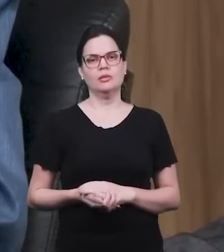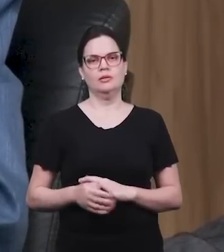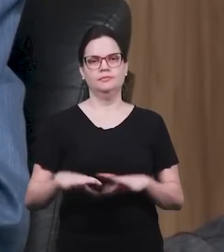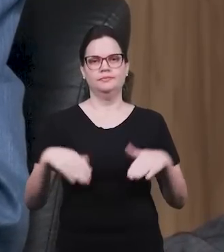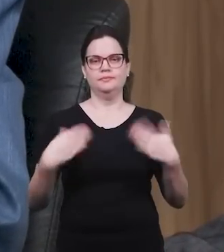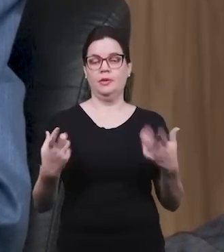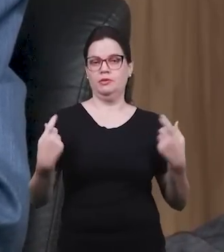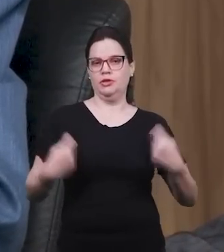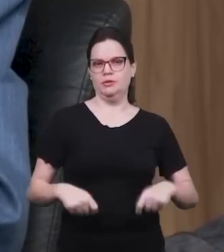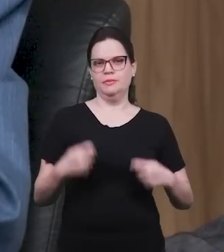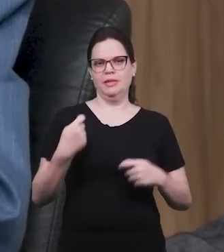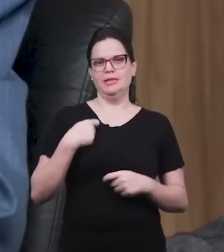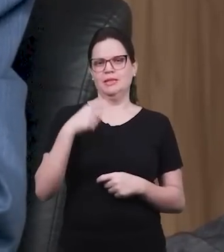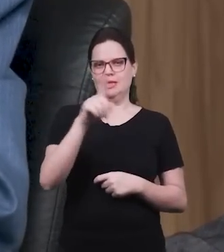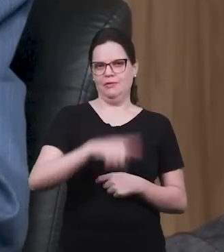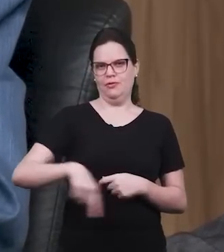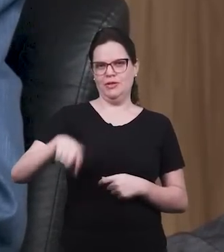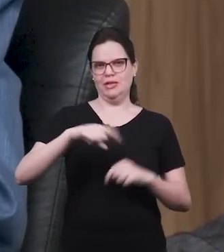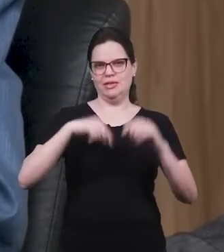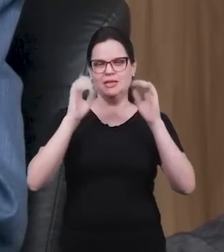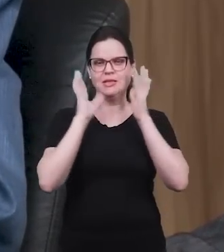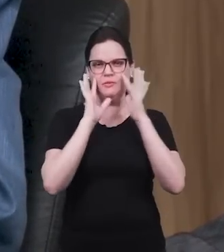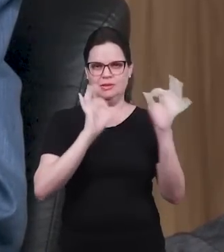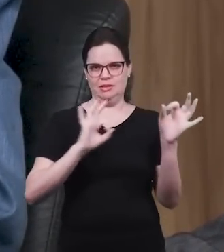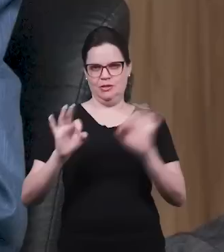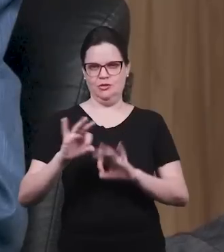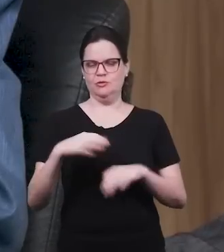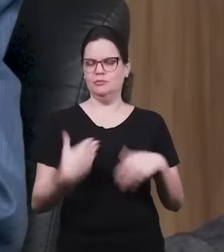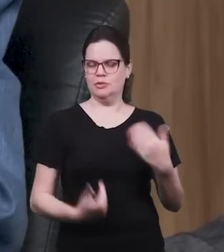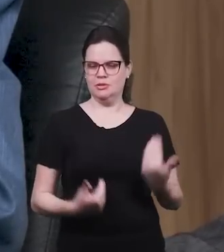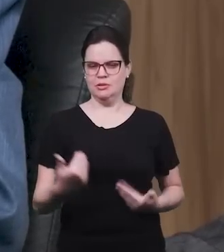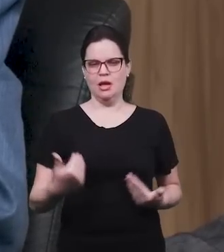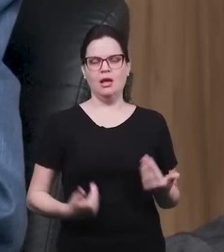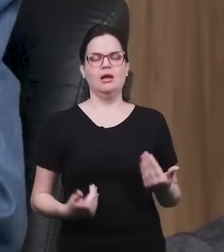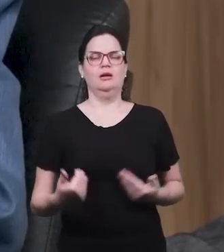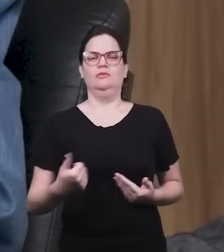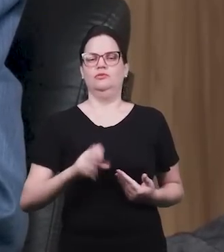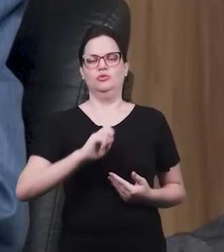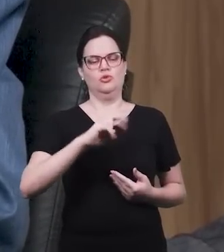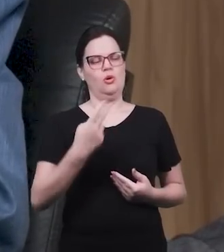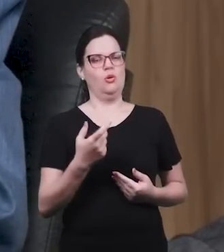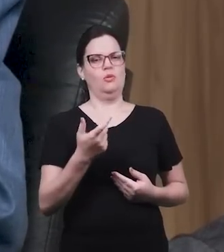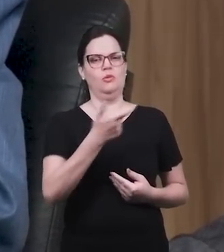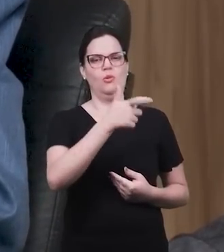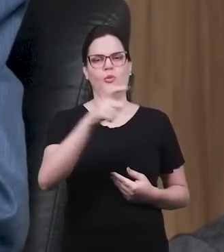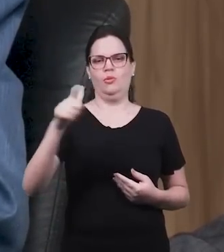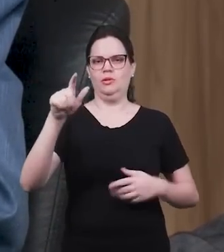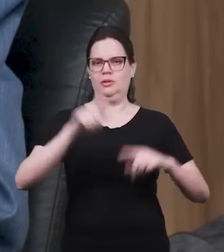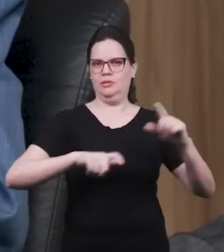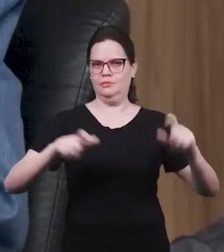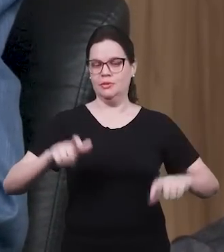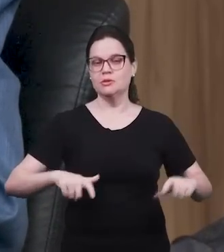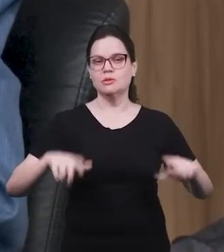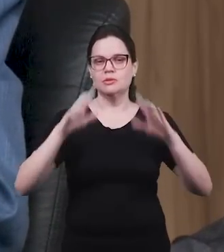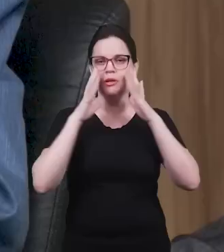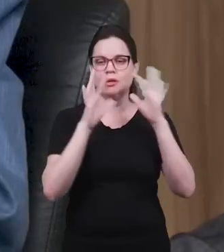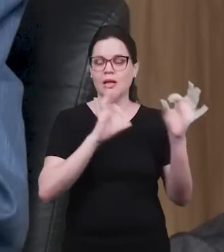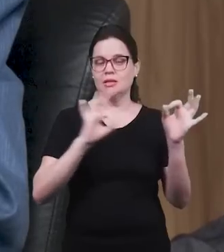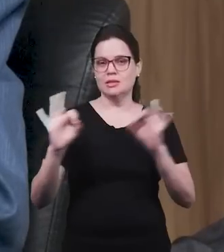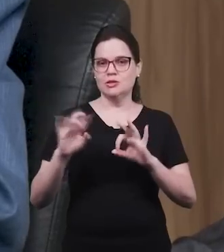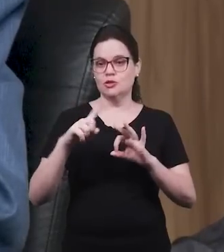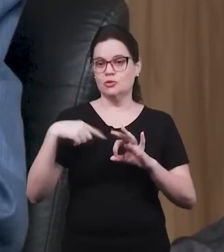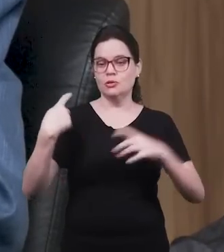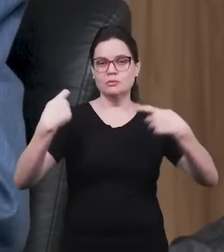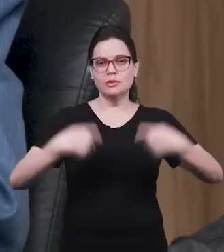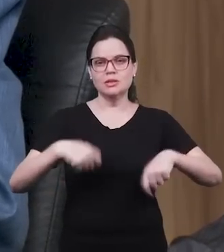esclarecer aos nossos irmãos, aos nossos ouvintes, participantes desse programa, de que não temos